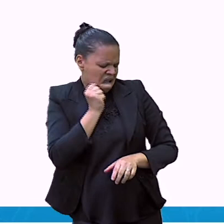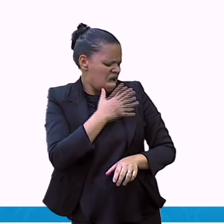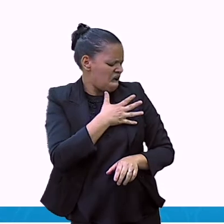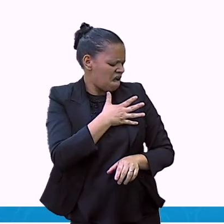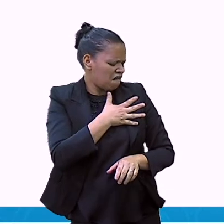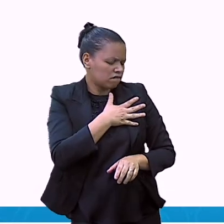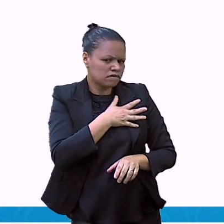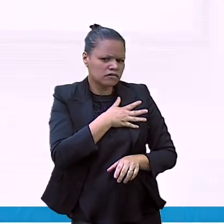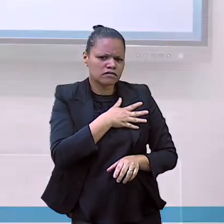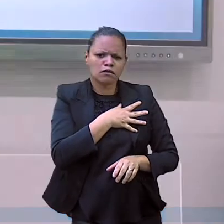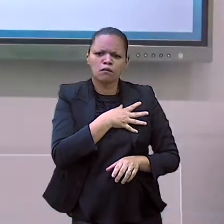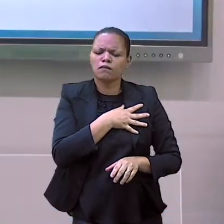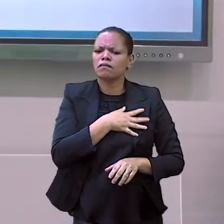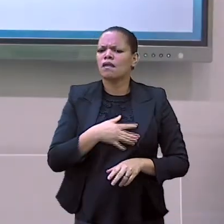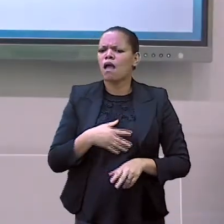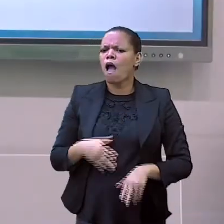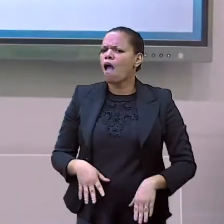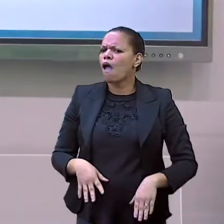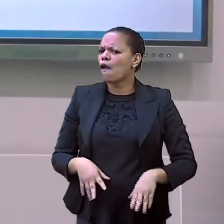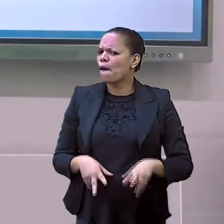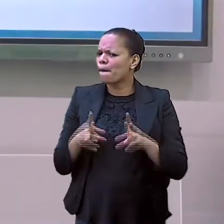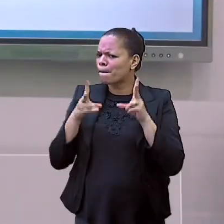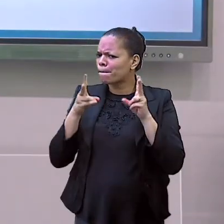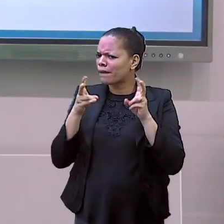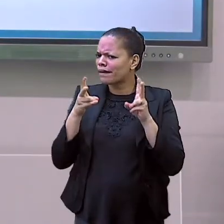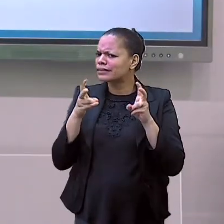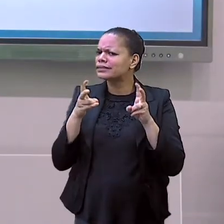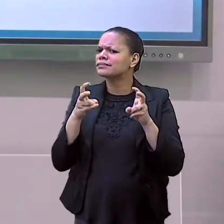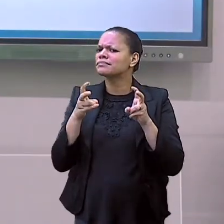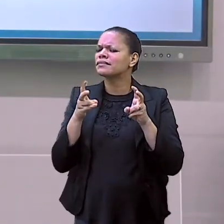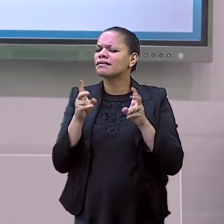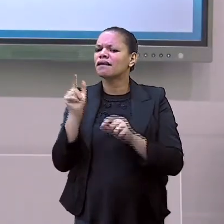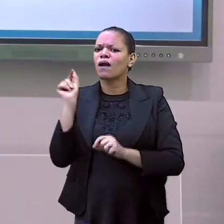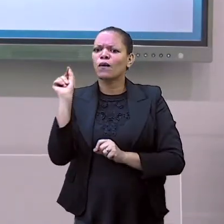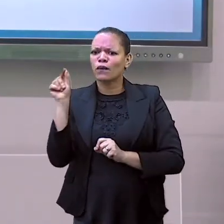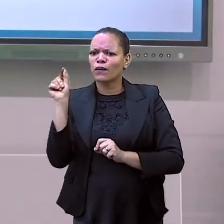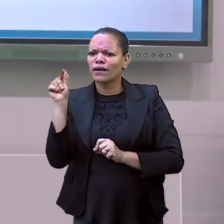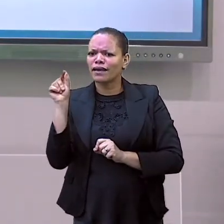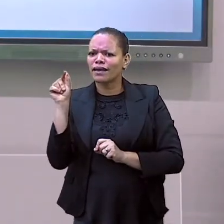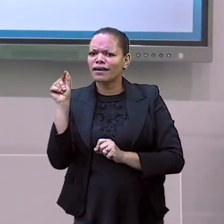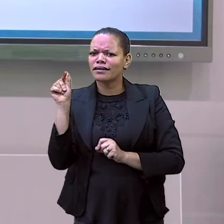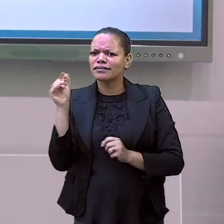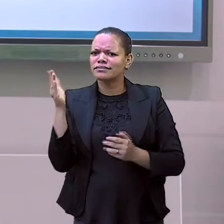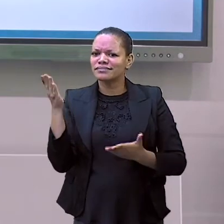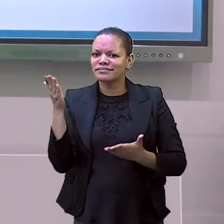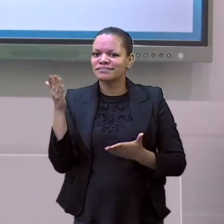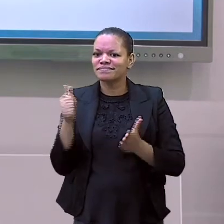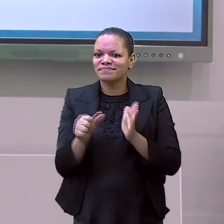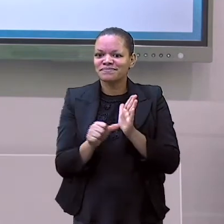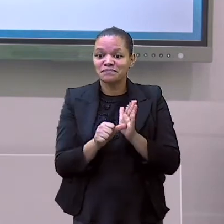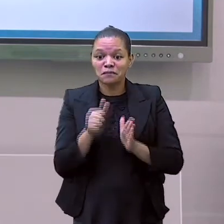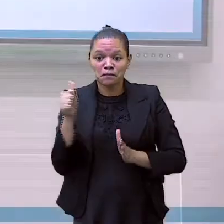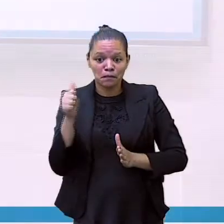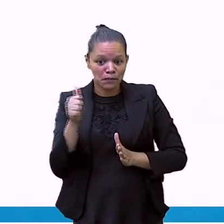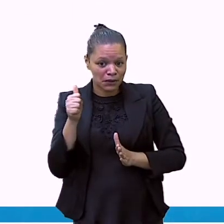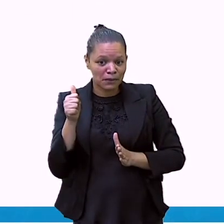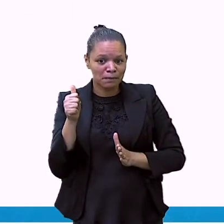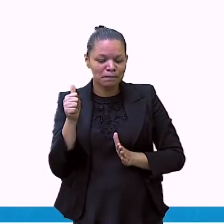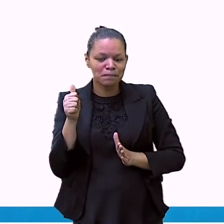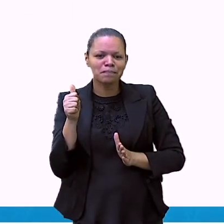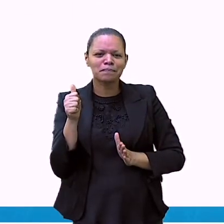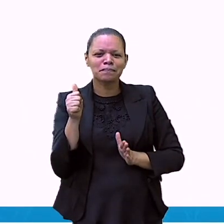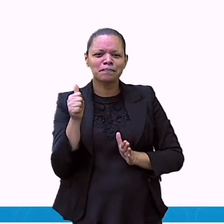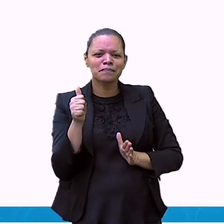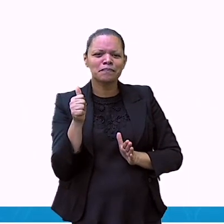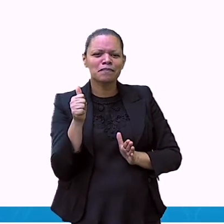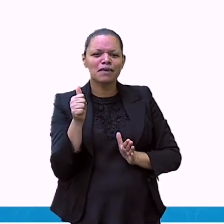eu observo aqui? Eu vou fazendo a intervenção na leitura, que o primeiro verso que